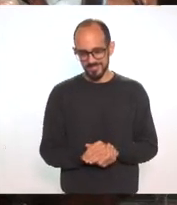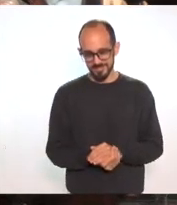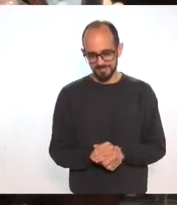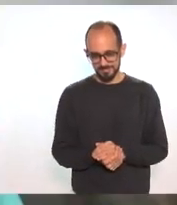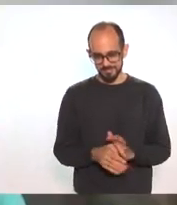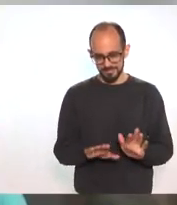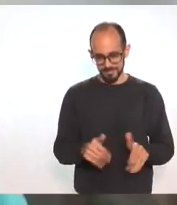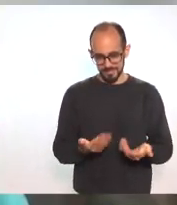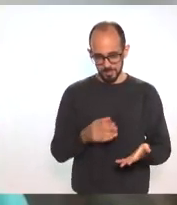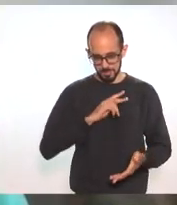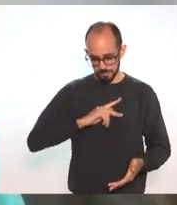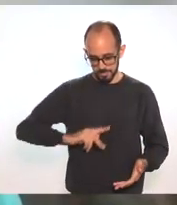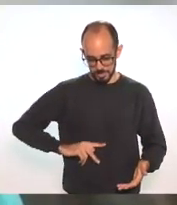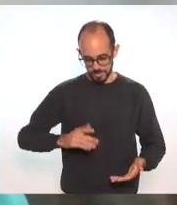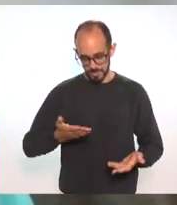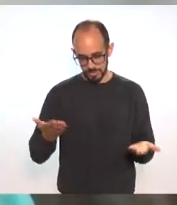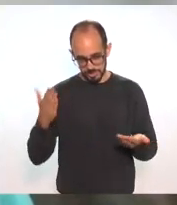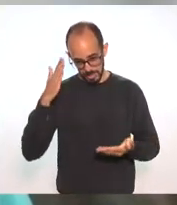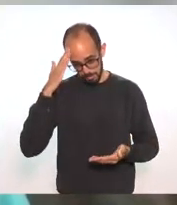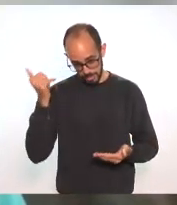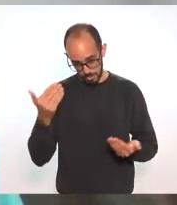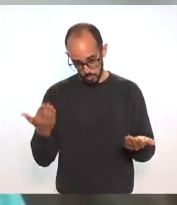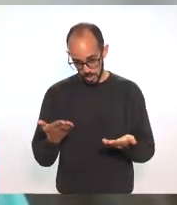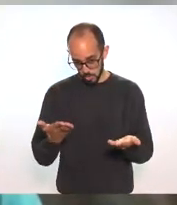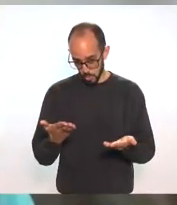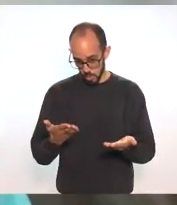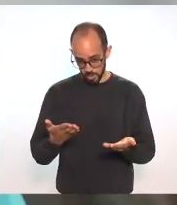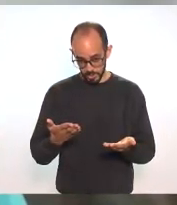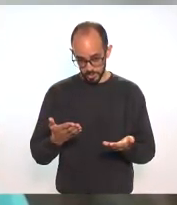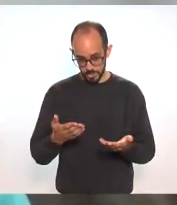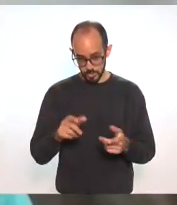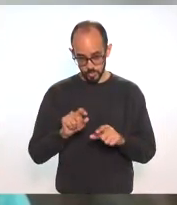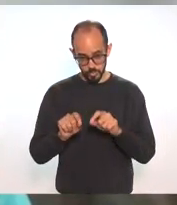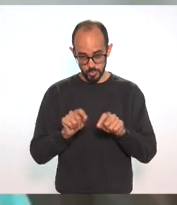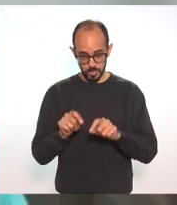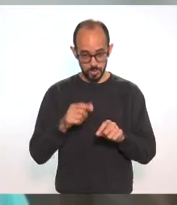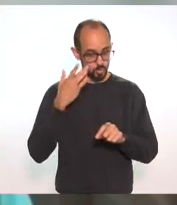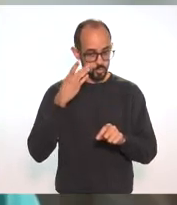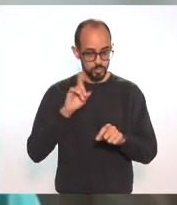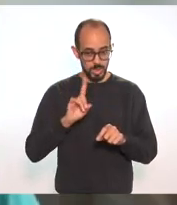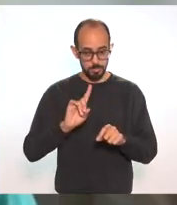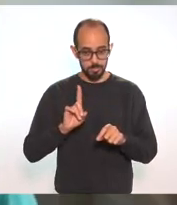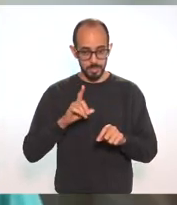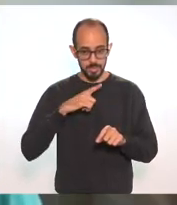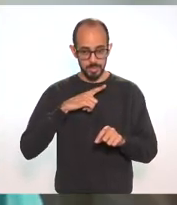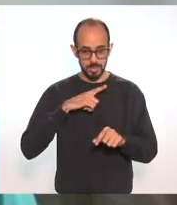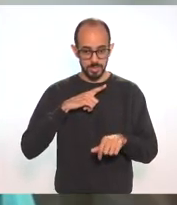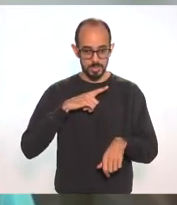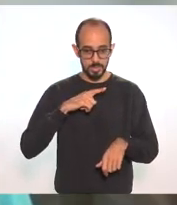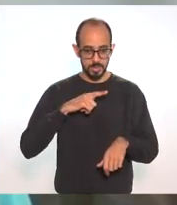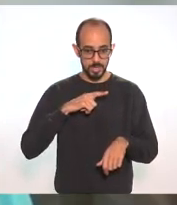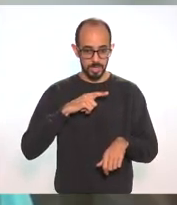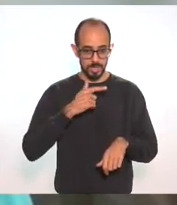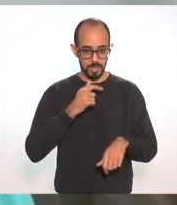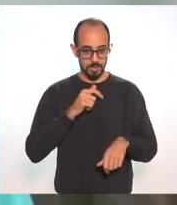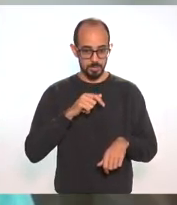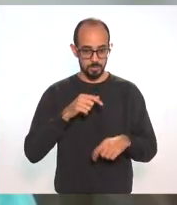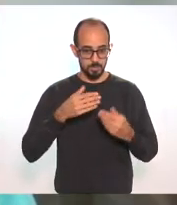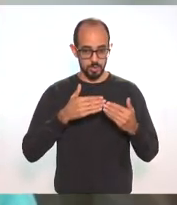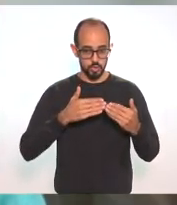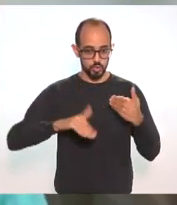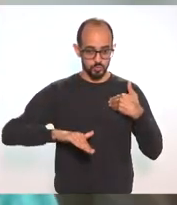presidente, sabendo agora, eu não o sabia, que há alguma divergência da douta